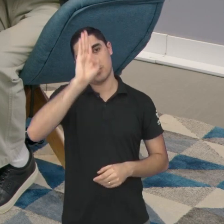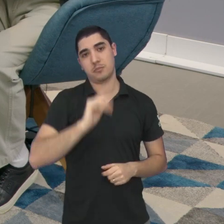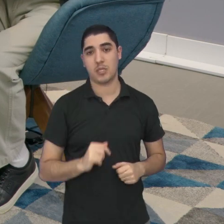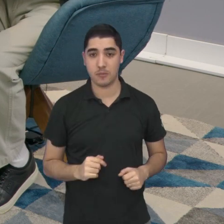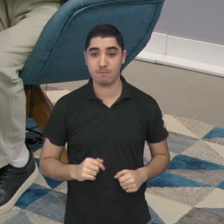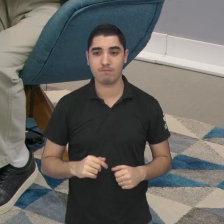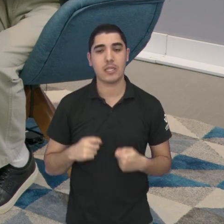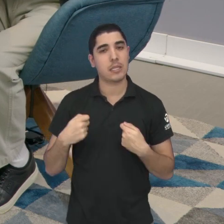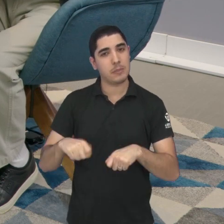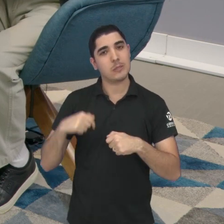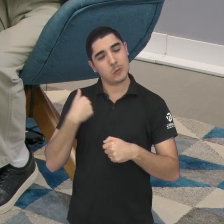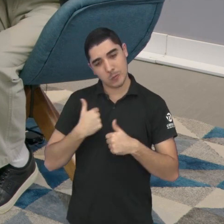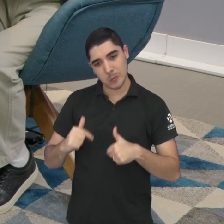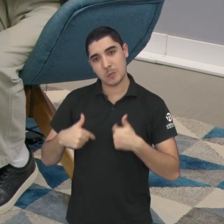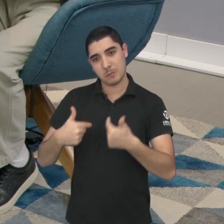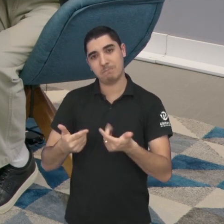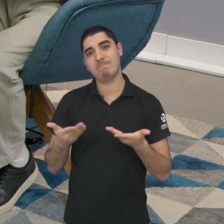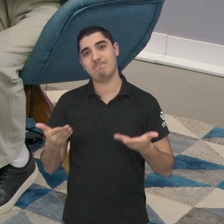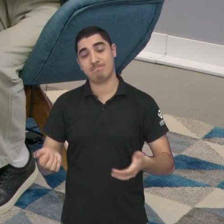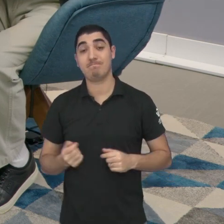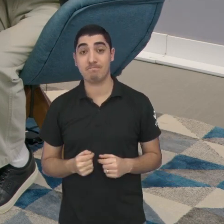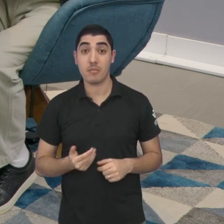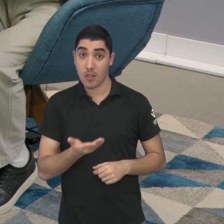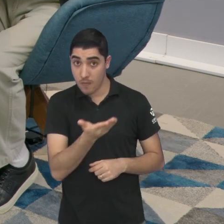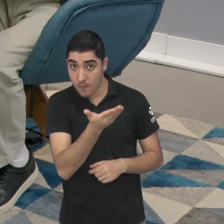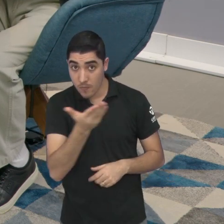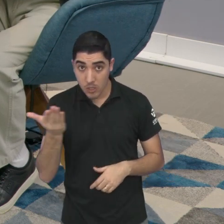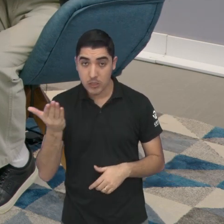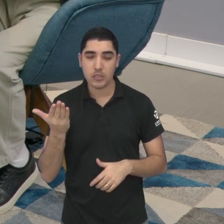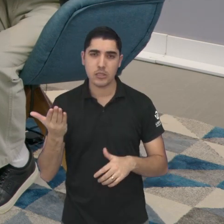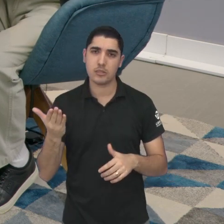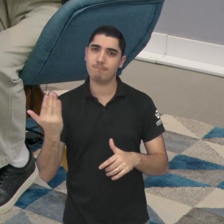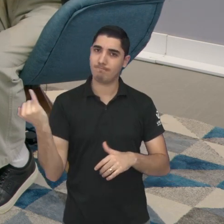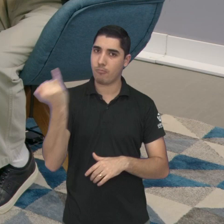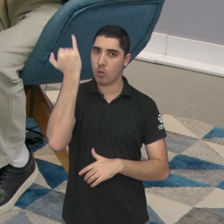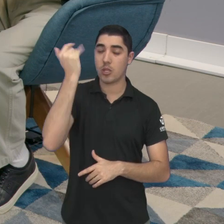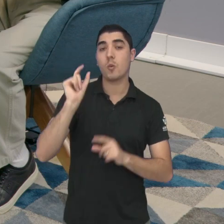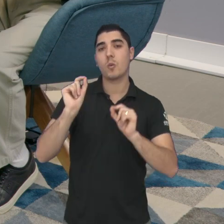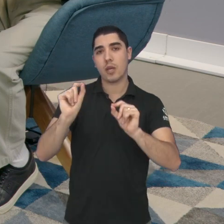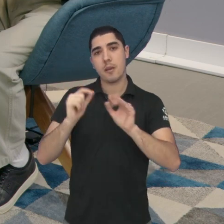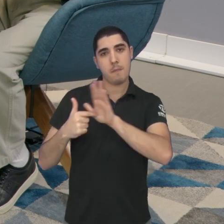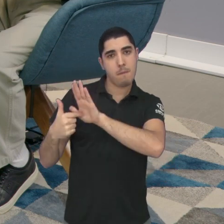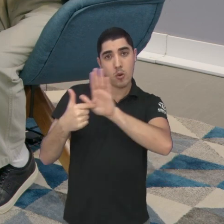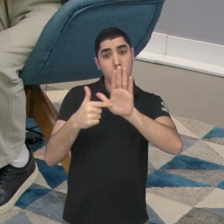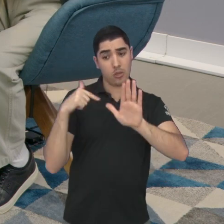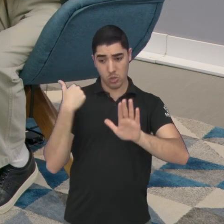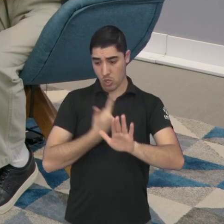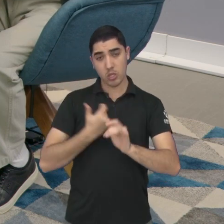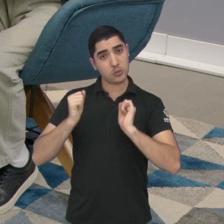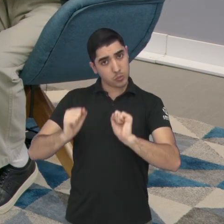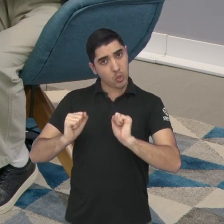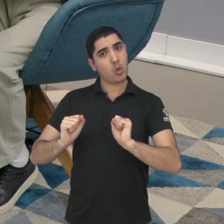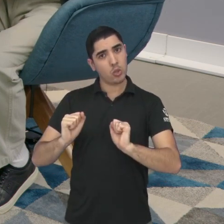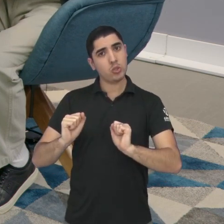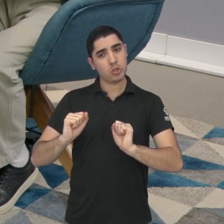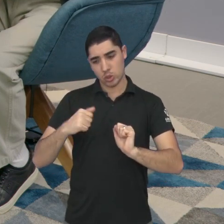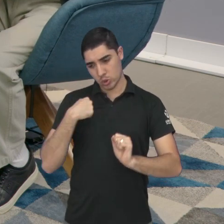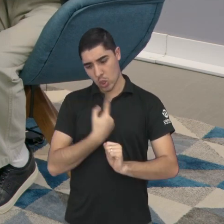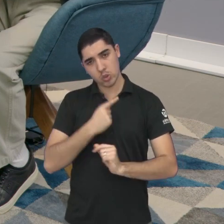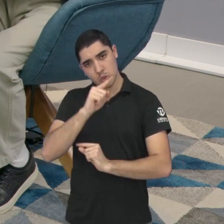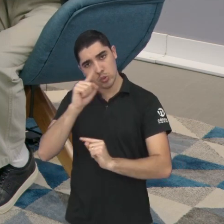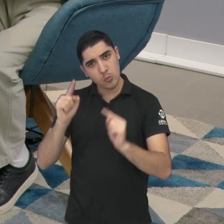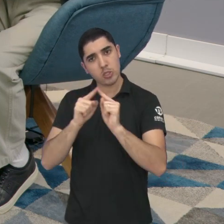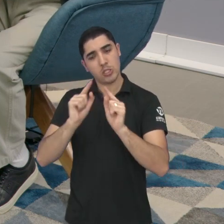Boa vontade. E boa vontade. Isso. E você também, né? Eu acho que é importante frisar que todos nós também podemos fazer a nossa parte, Sim.